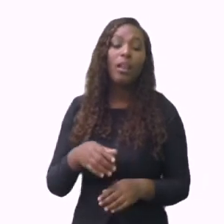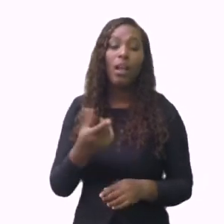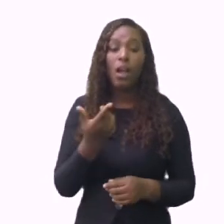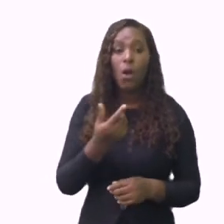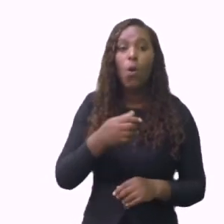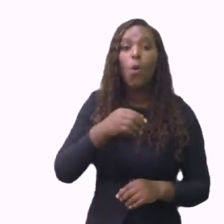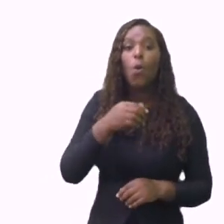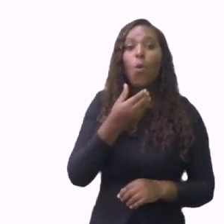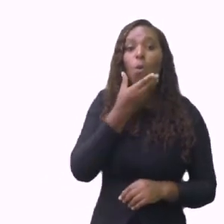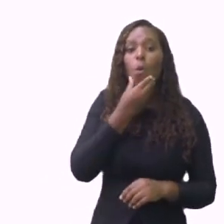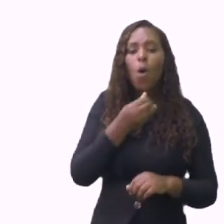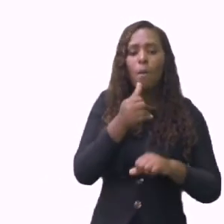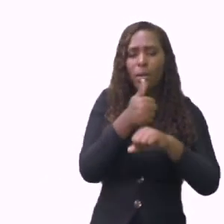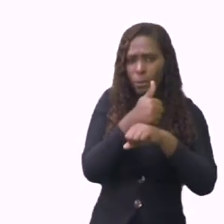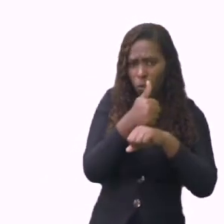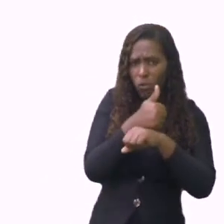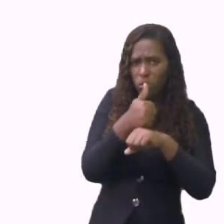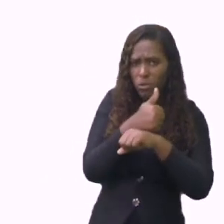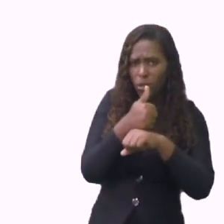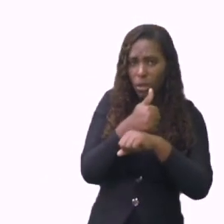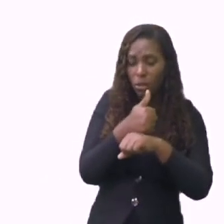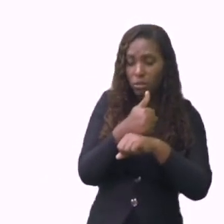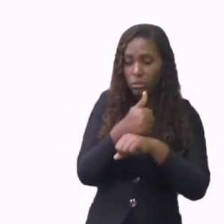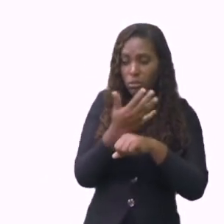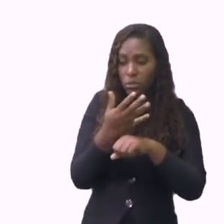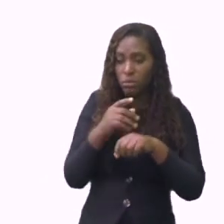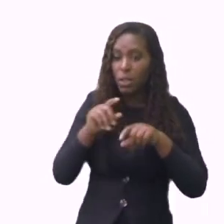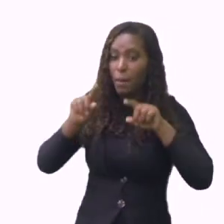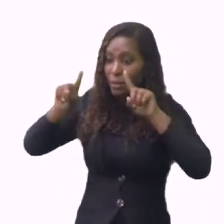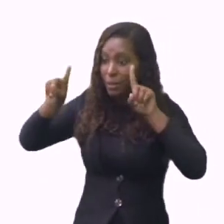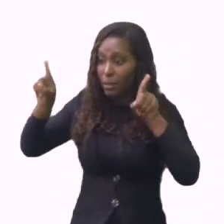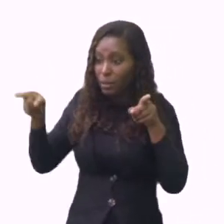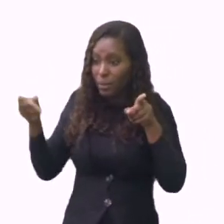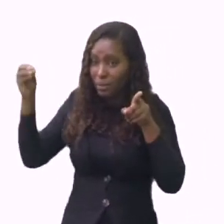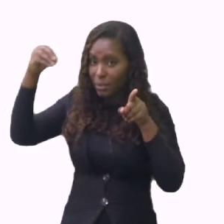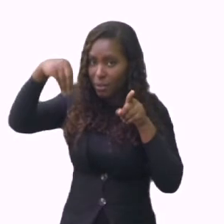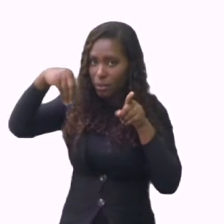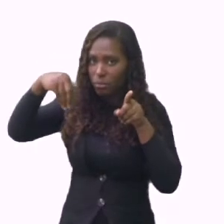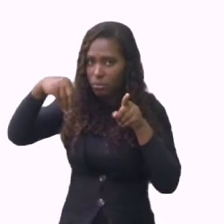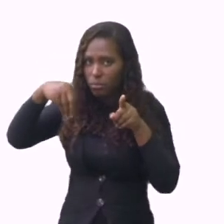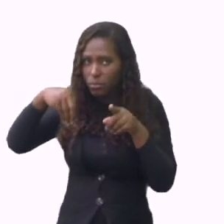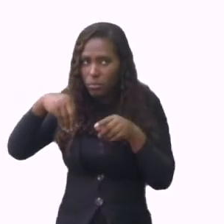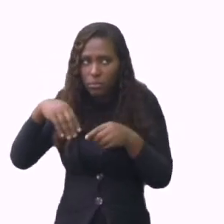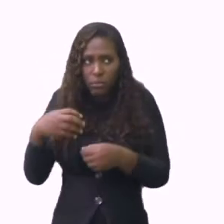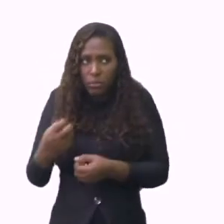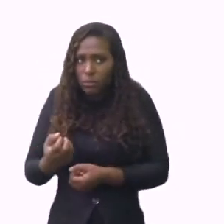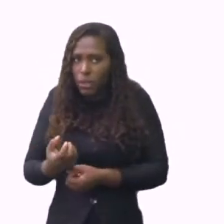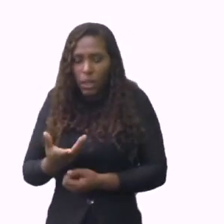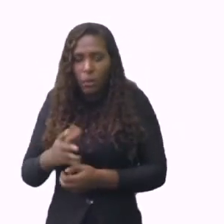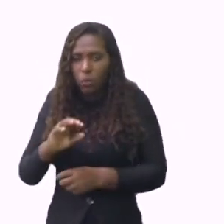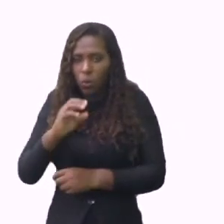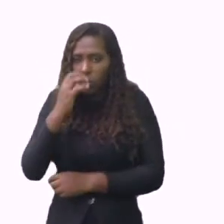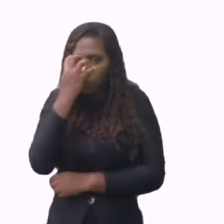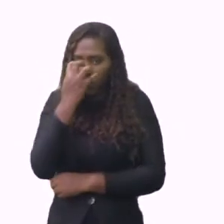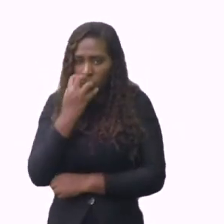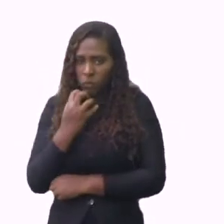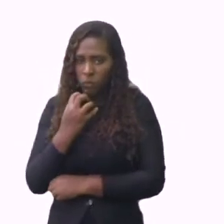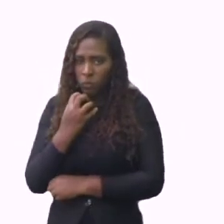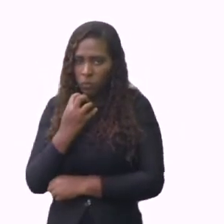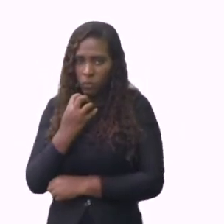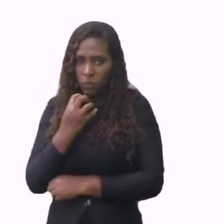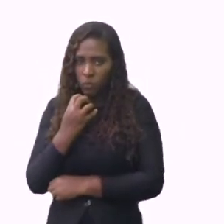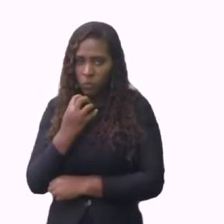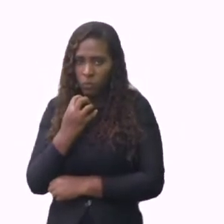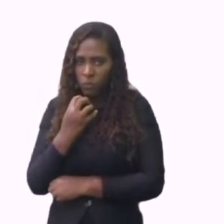dos artigos. Então, olha só, tá vendo que o que está entre parênteses não tem a ver com o contexto do que eu estou falando? Eu estou dando